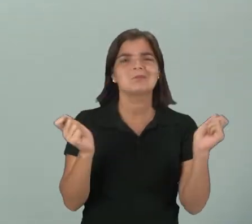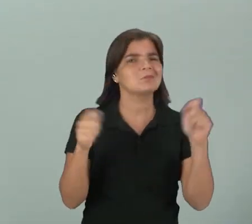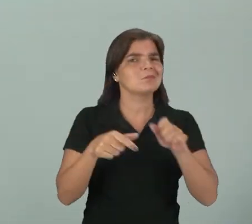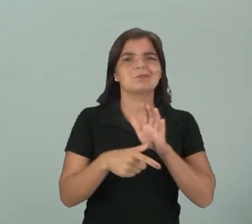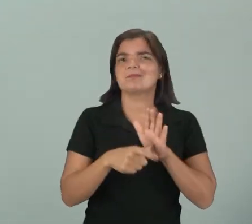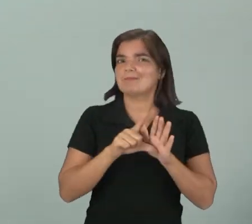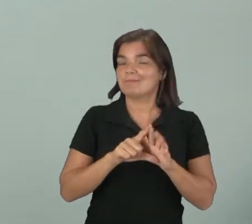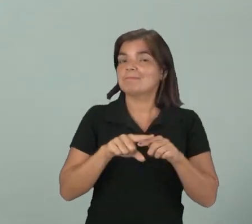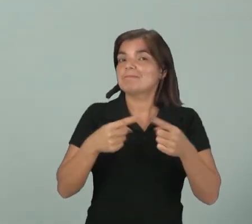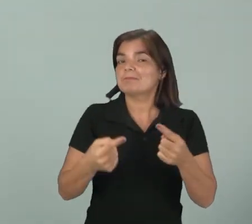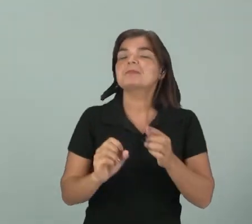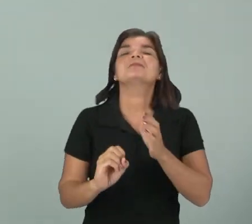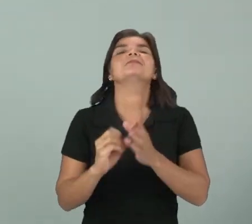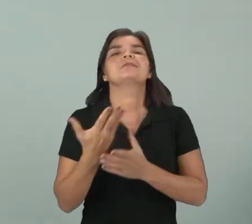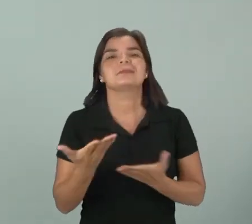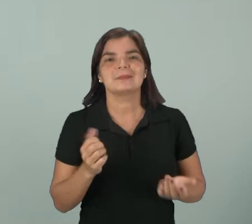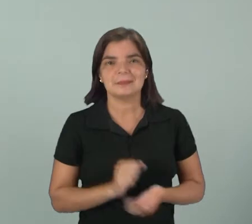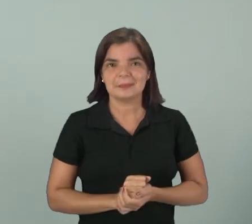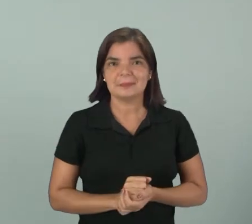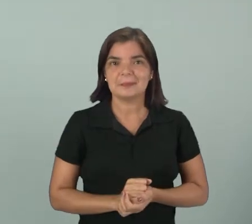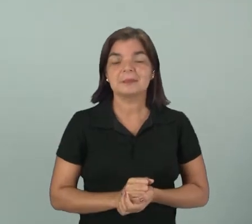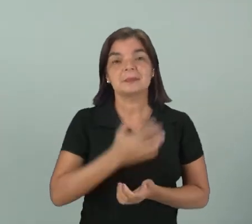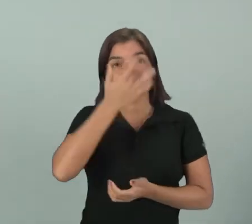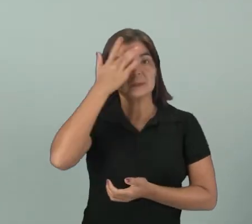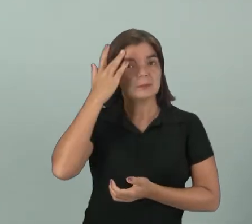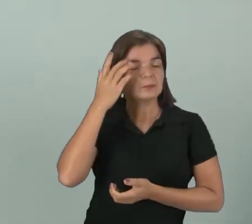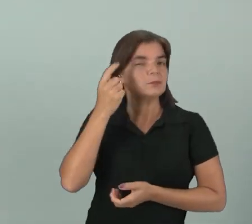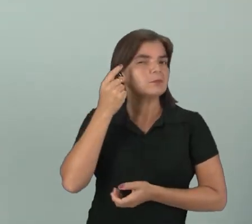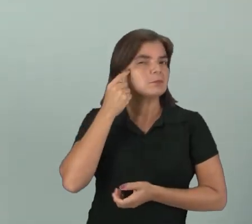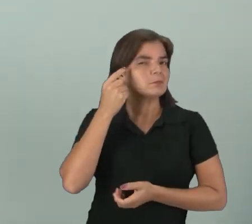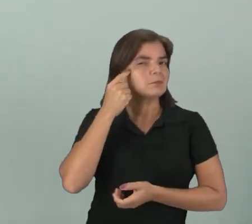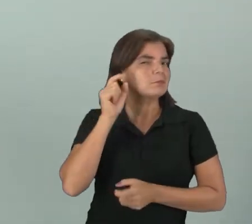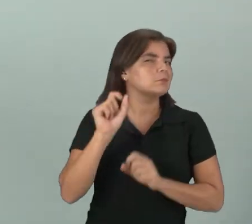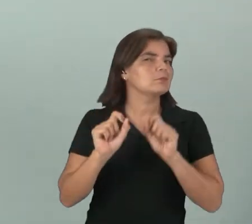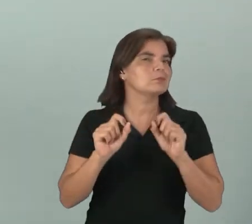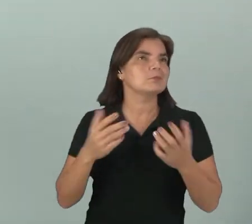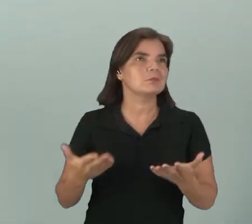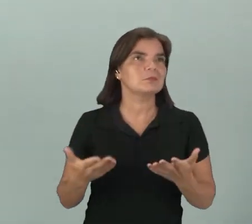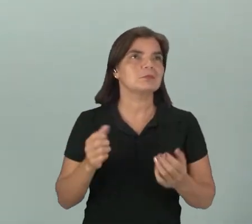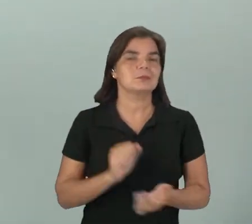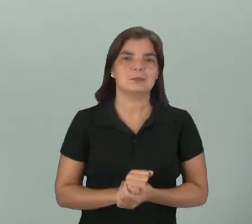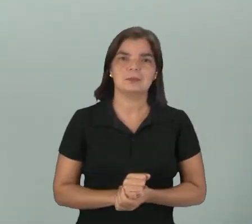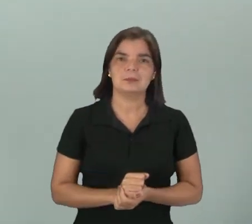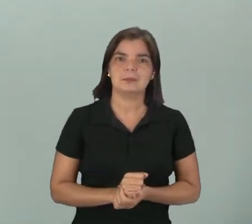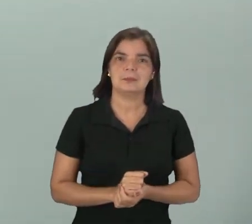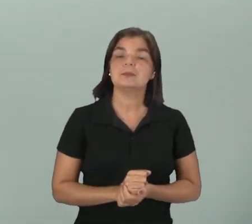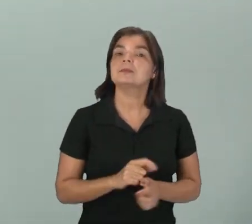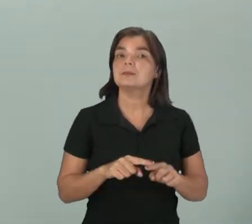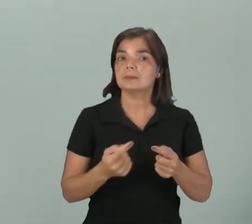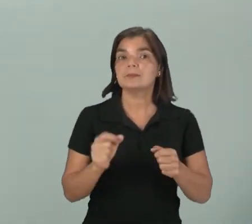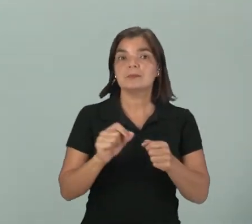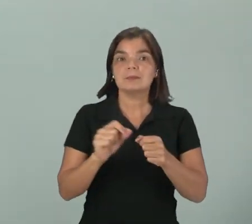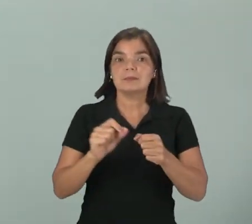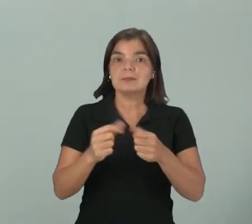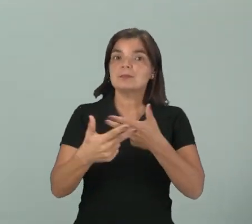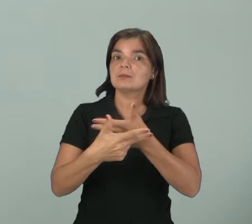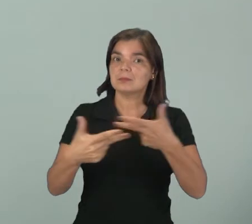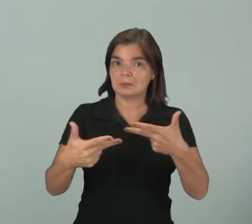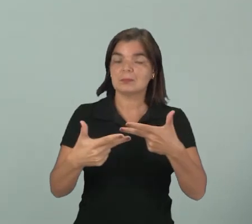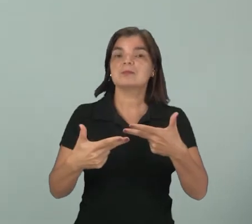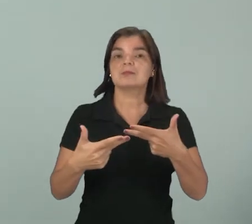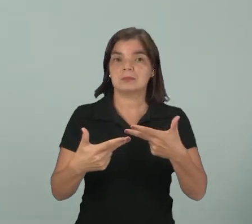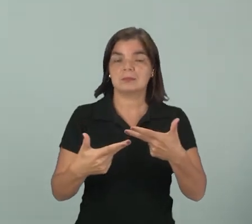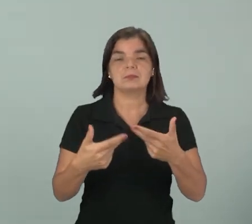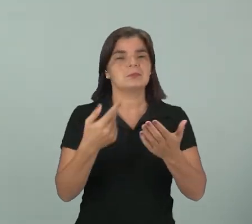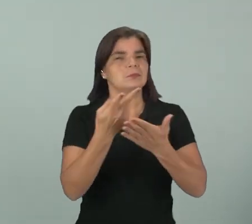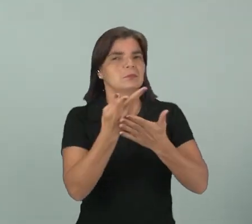possível antes. E aí o que é que acontece? O artista ele se vê então desobrigado de fazer as coisas,